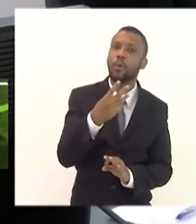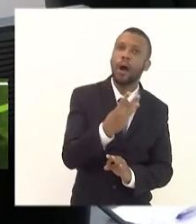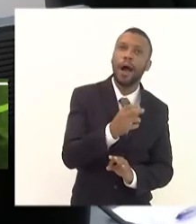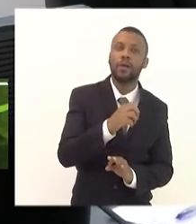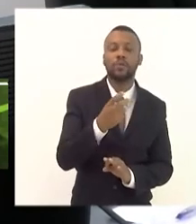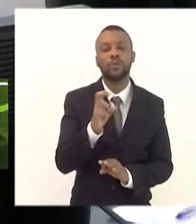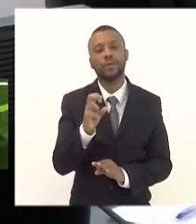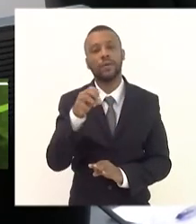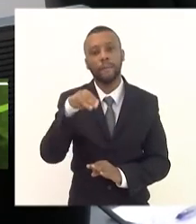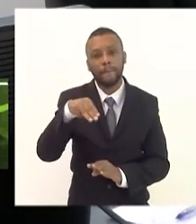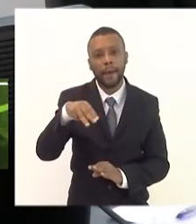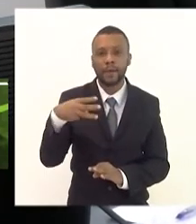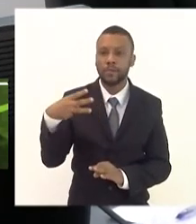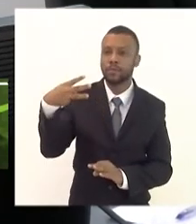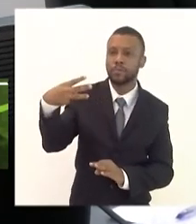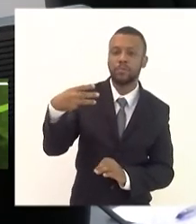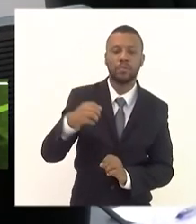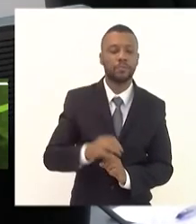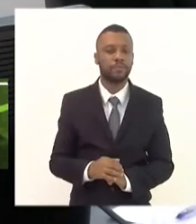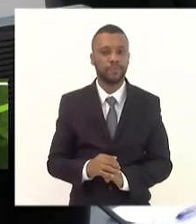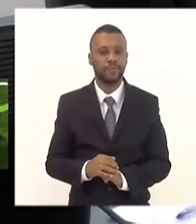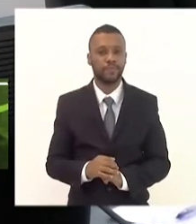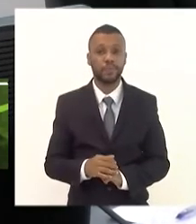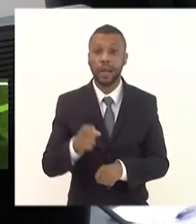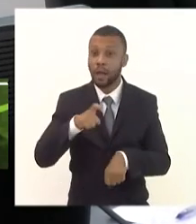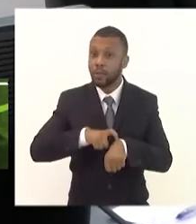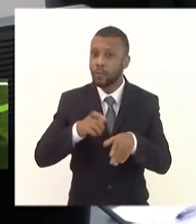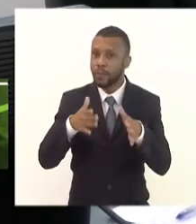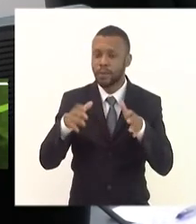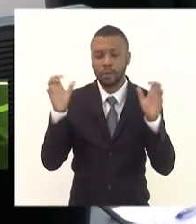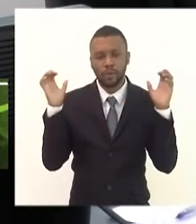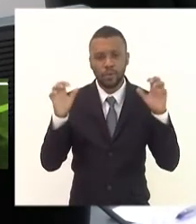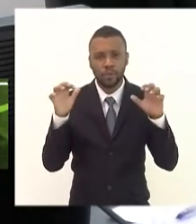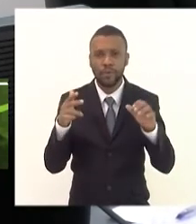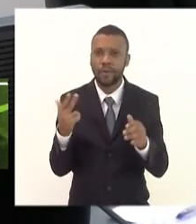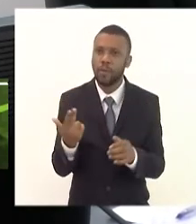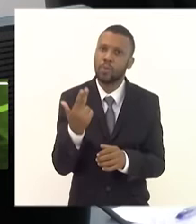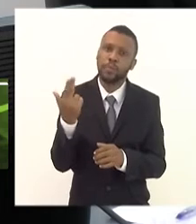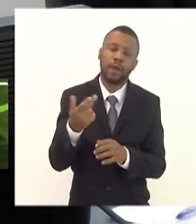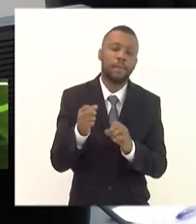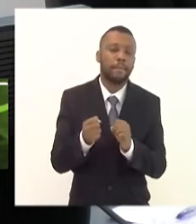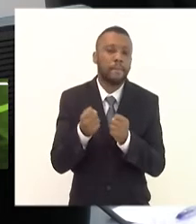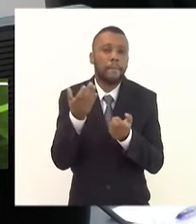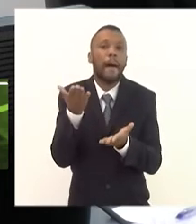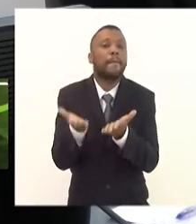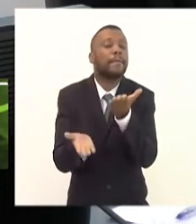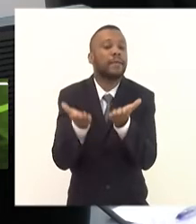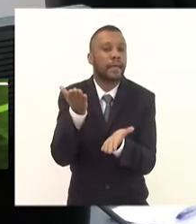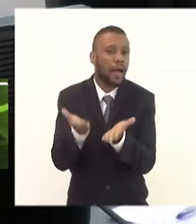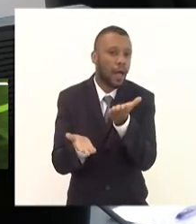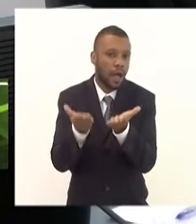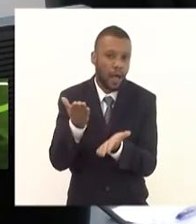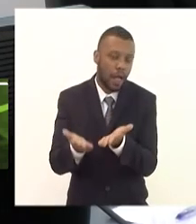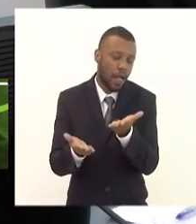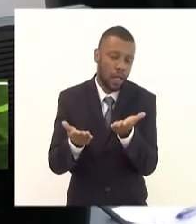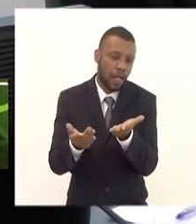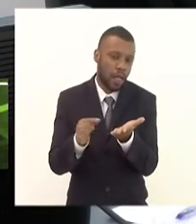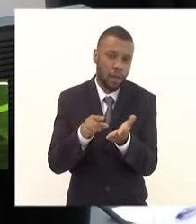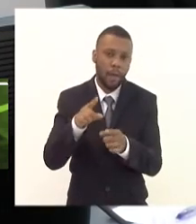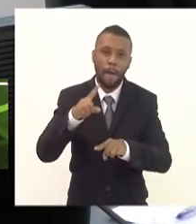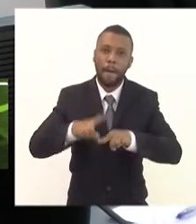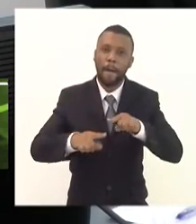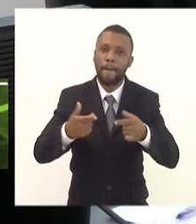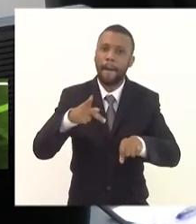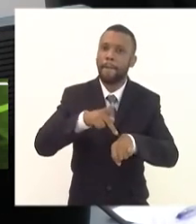6. E em período de chuva não dá nem para pesar, porque o material está todo molhado, por peso,